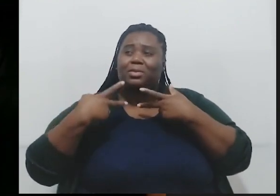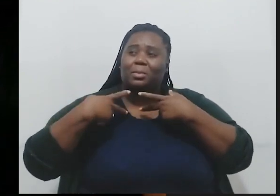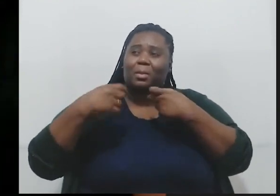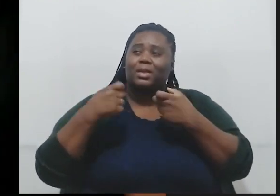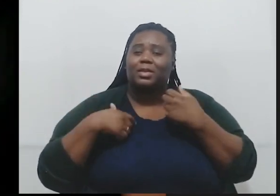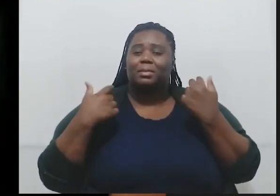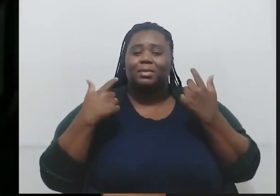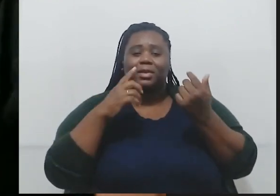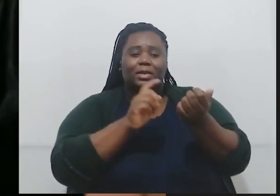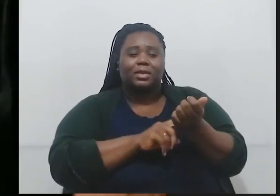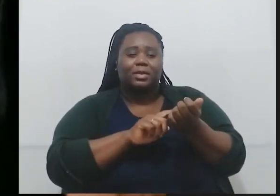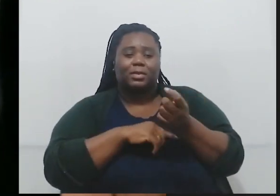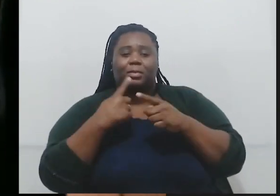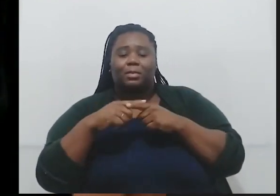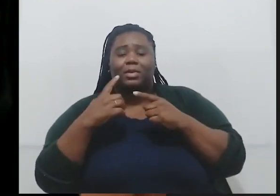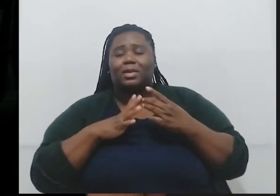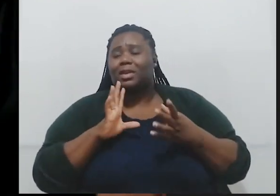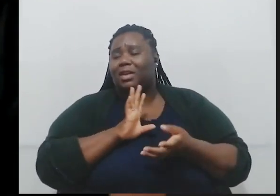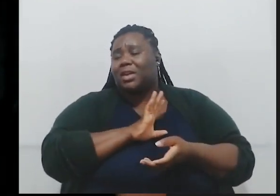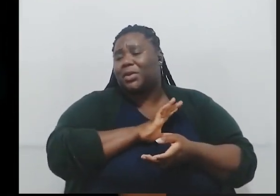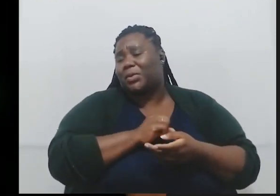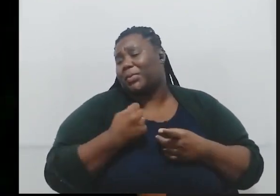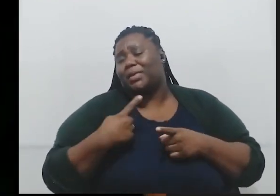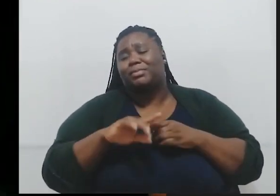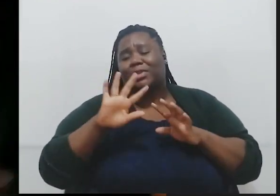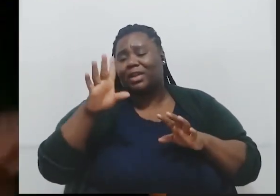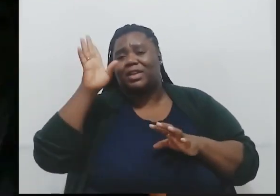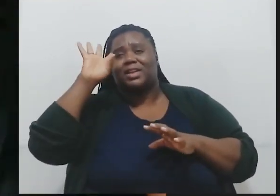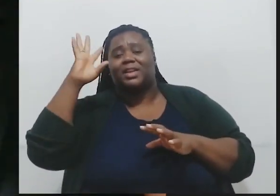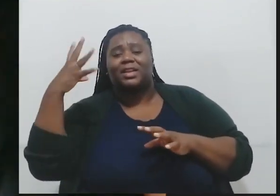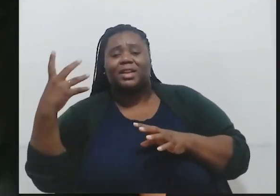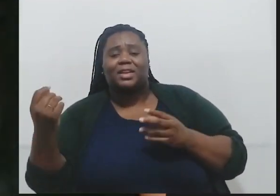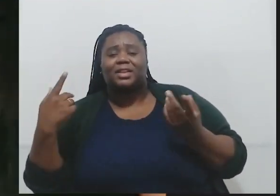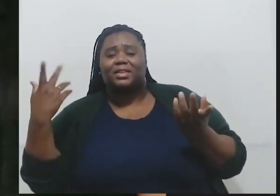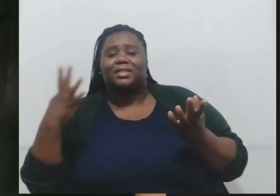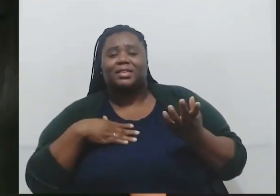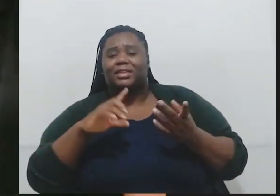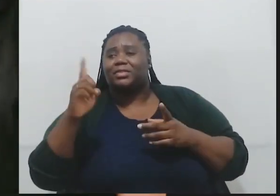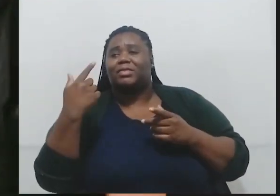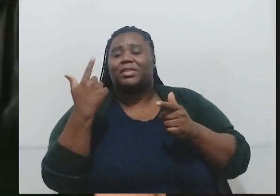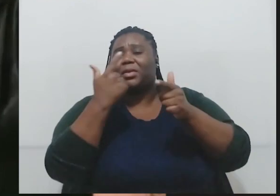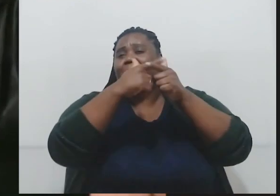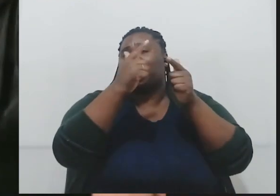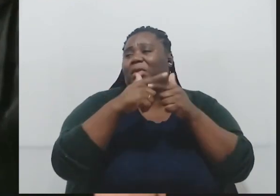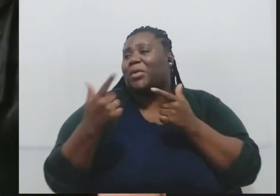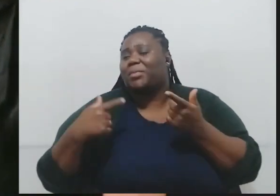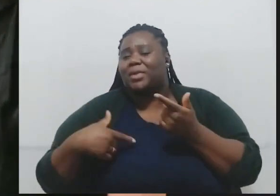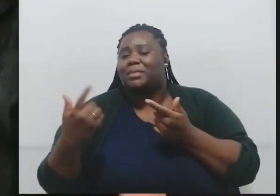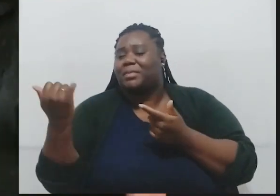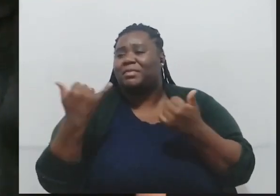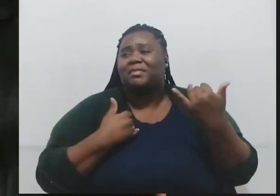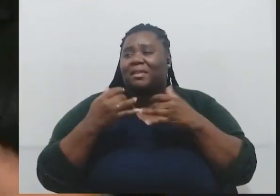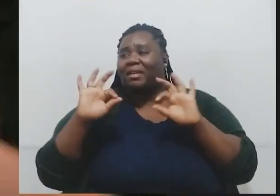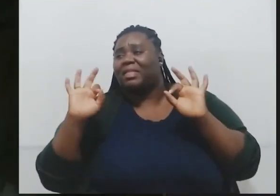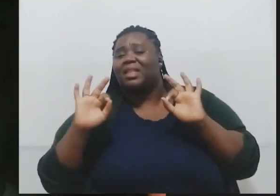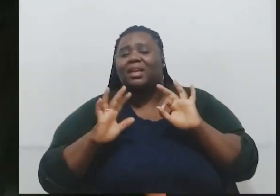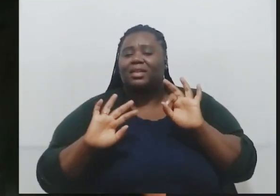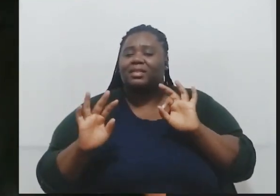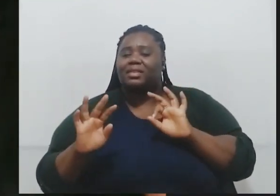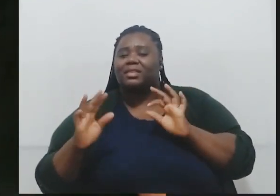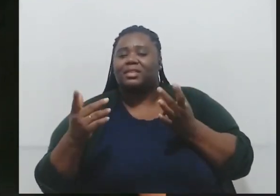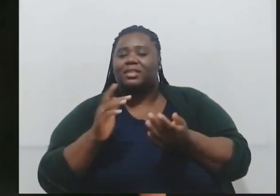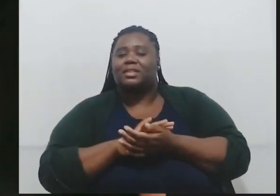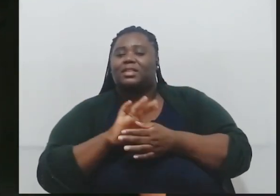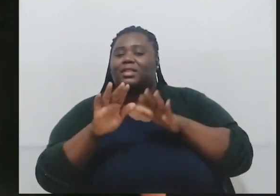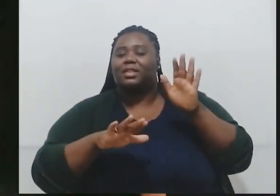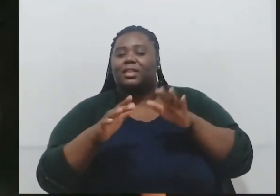resolve um monte de treta, ninguém vai ficar ali me destituindo de coisa que talvez se eu fosse muito meiga, passasse uma imagem